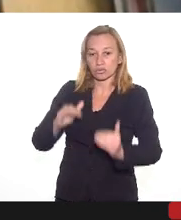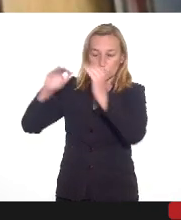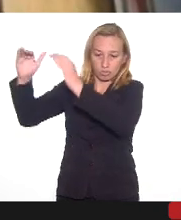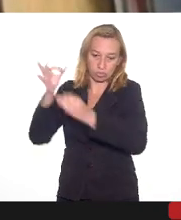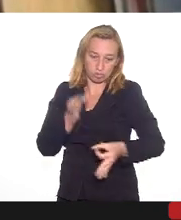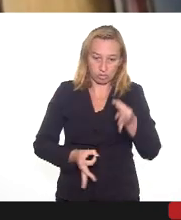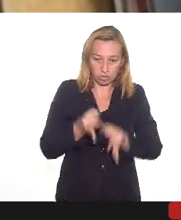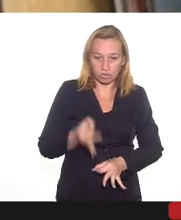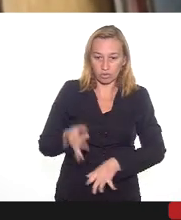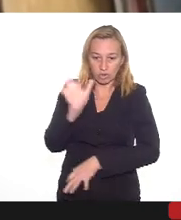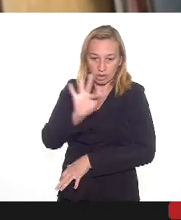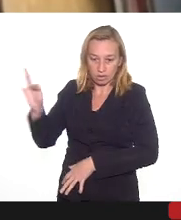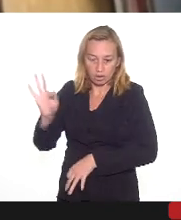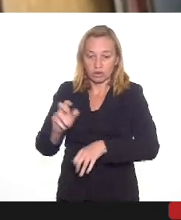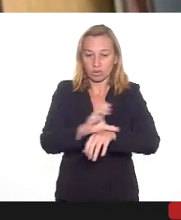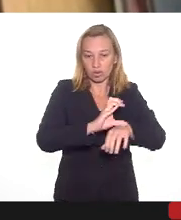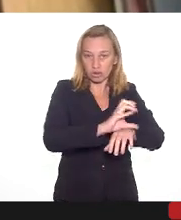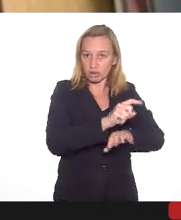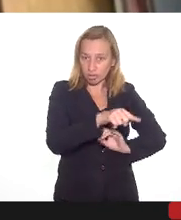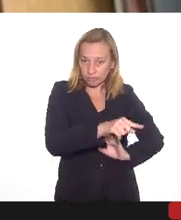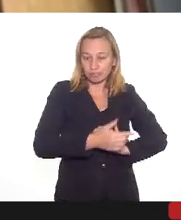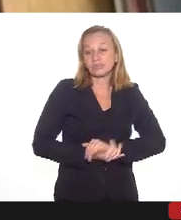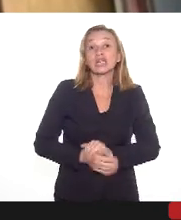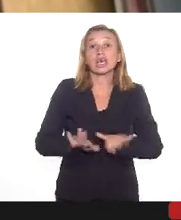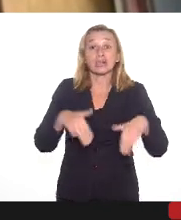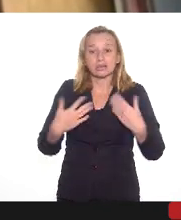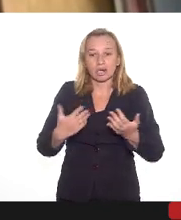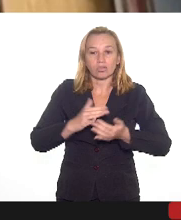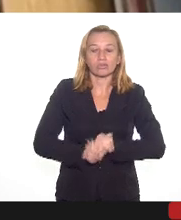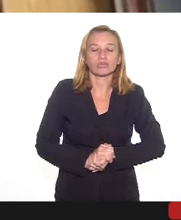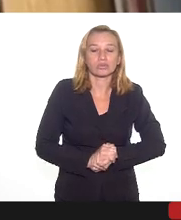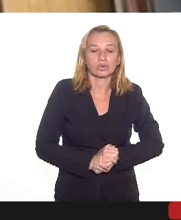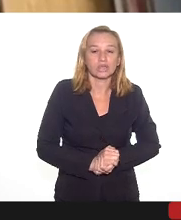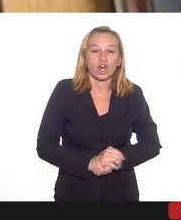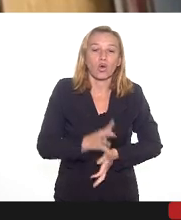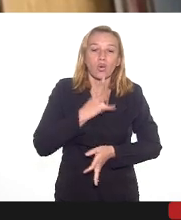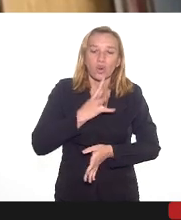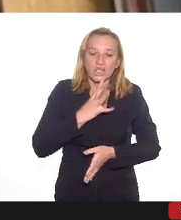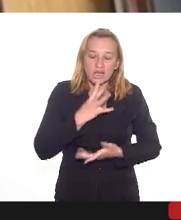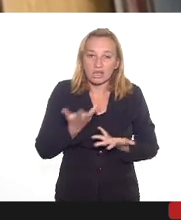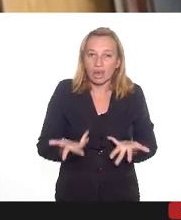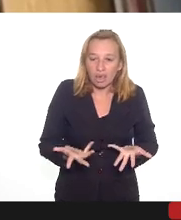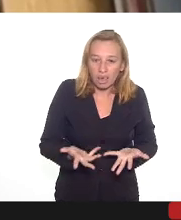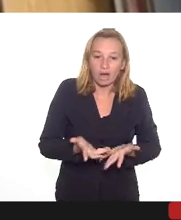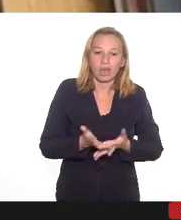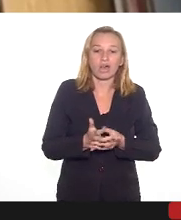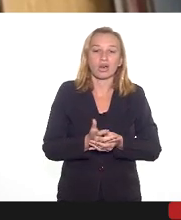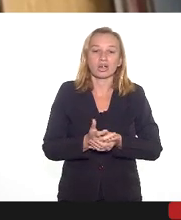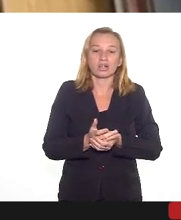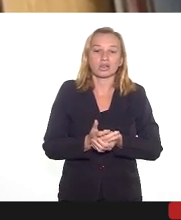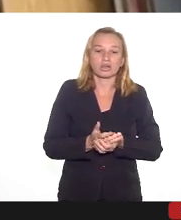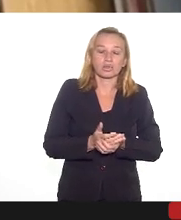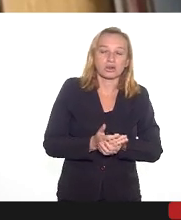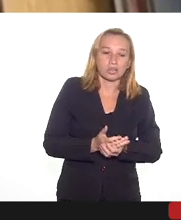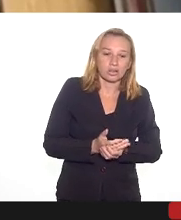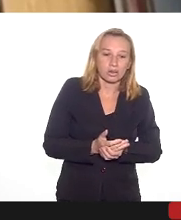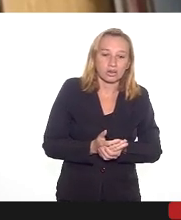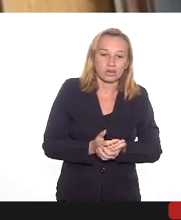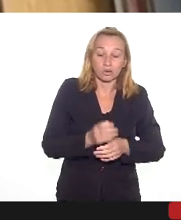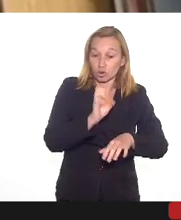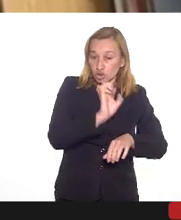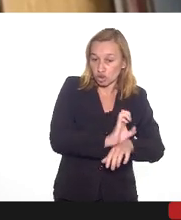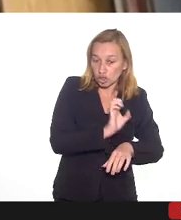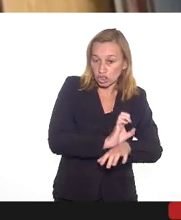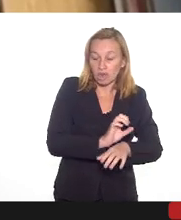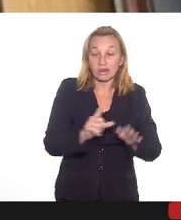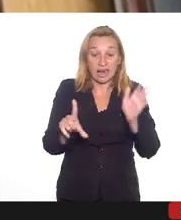a esse dispositivo da Constituição. Então, assim, a despeito de conhecer a existência de previsão semelhante na Constituição do Estado, em